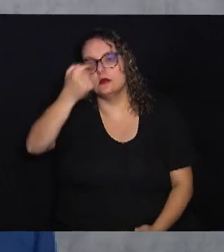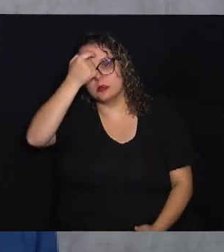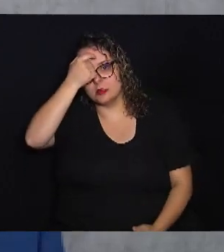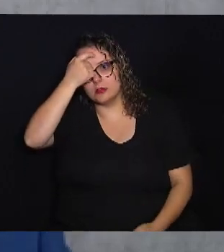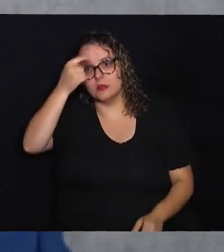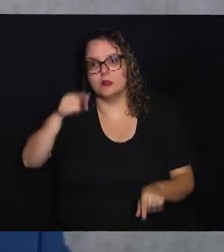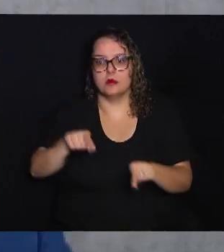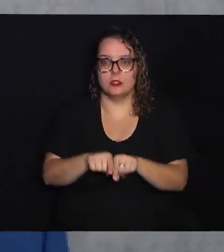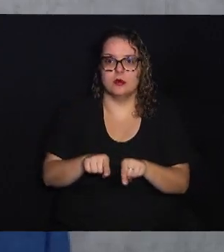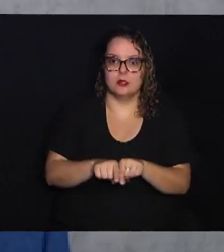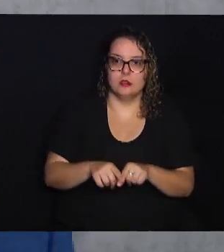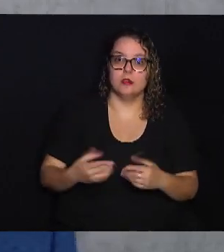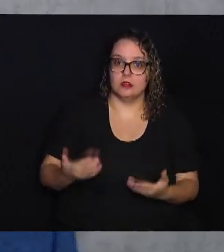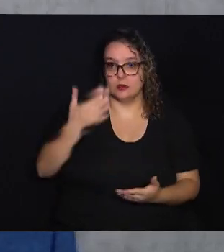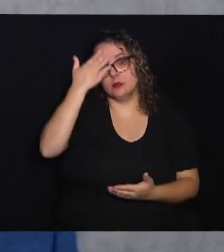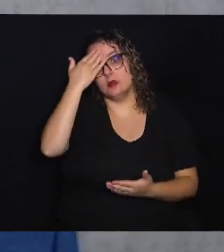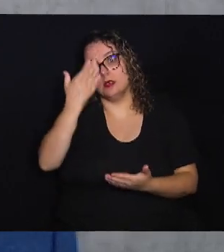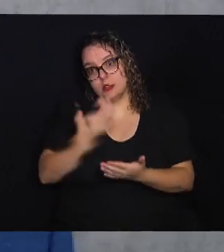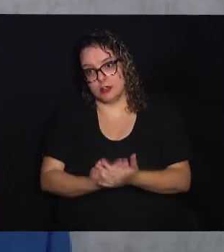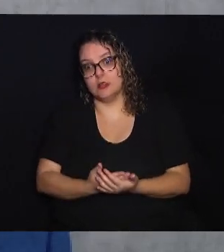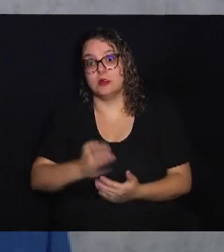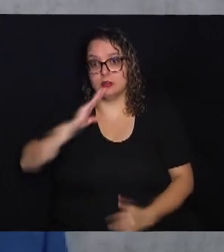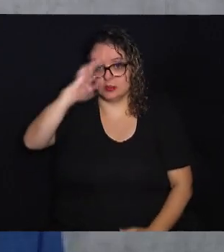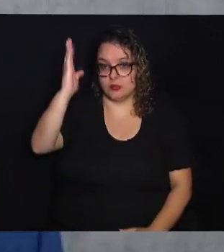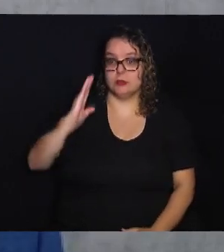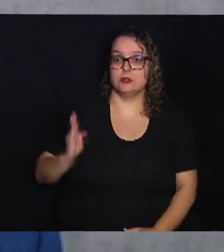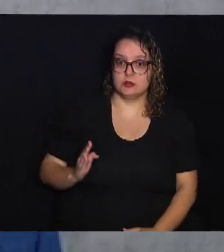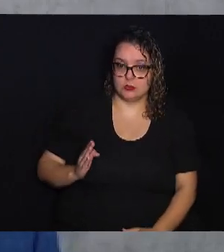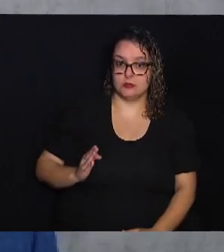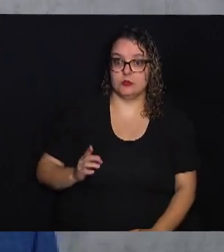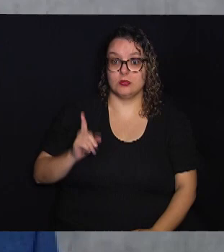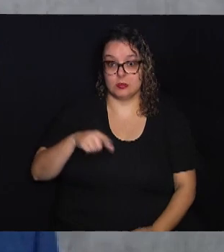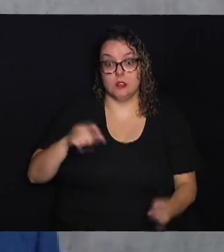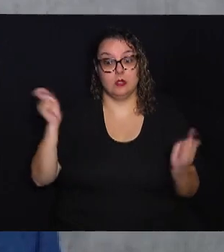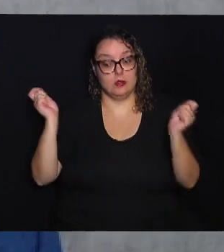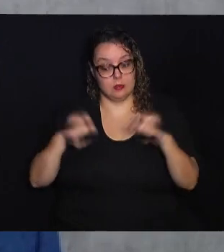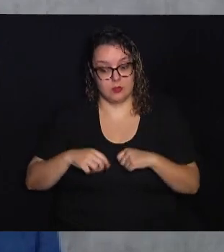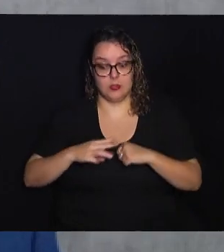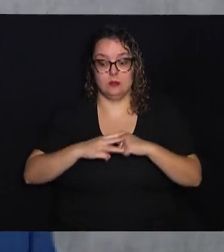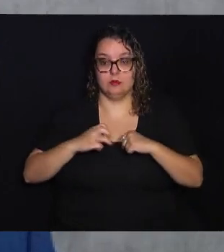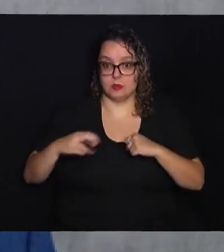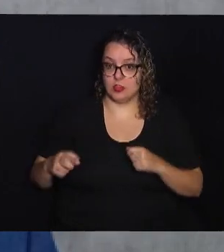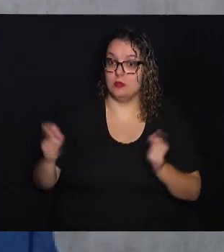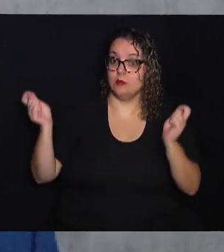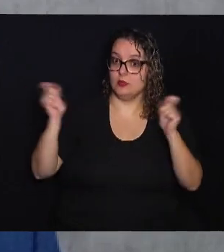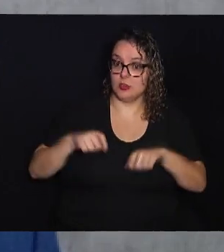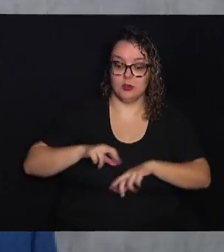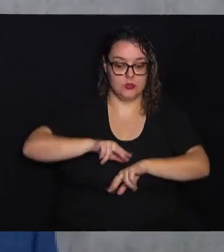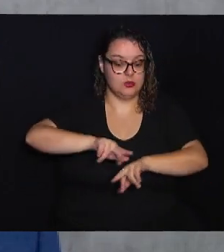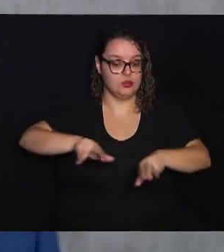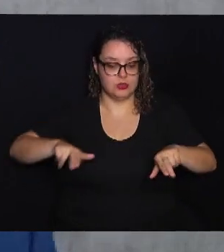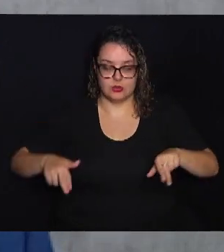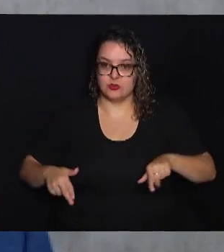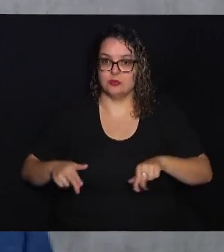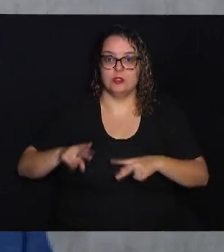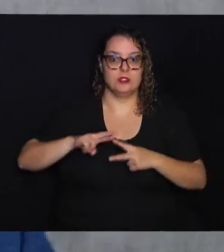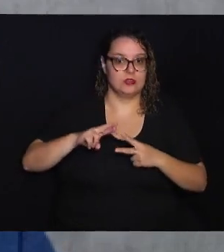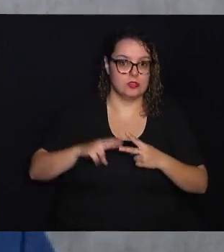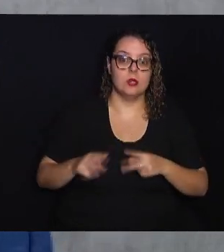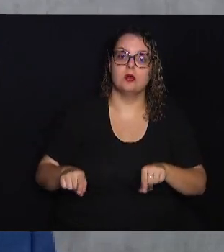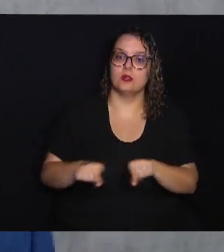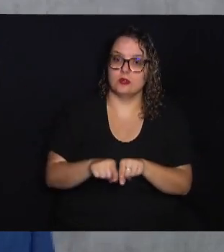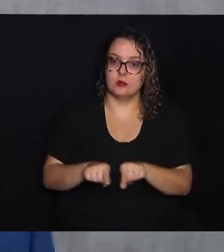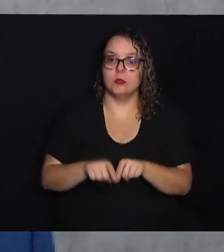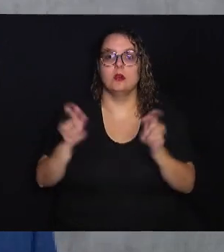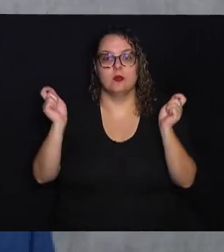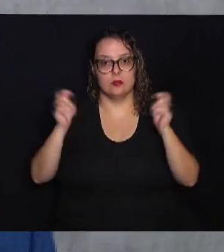profissionais, é levar essa conscientização também. Então, acredito muito que o Brasil além de ser uma potência mineral, uma potência de